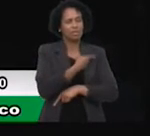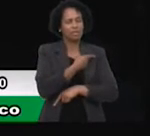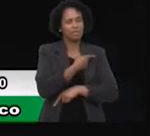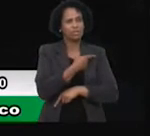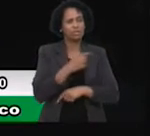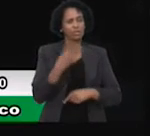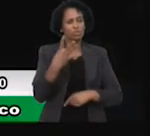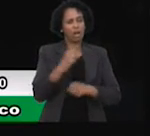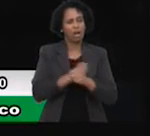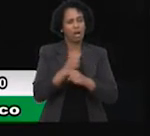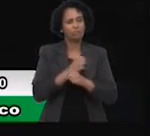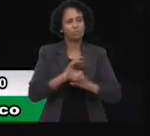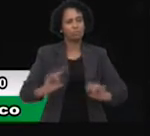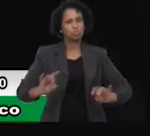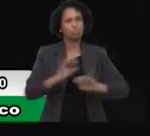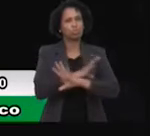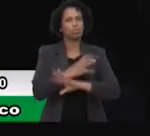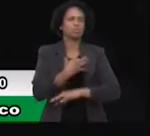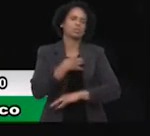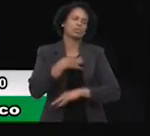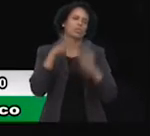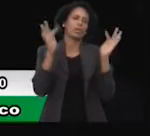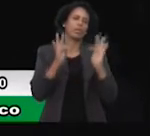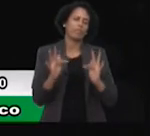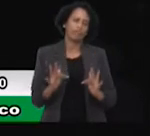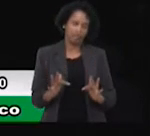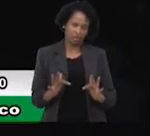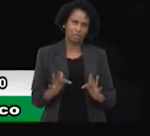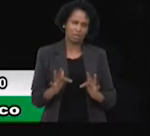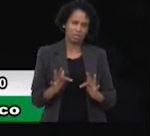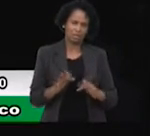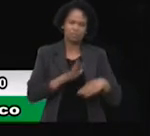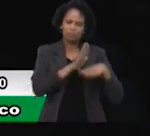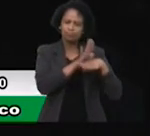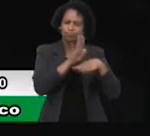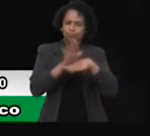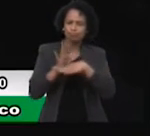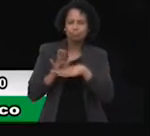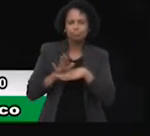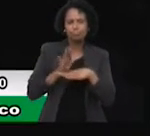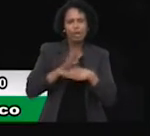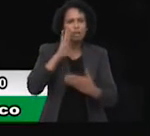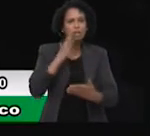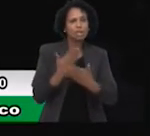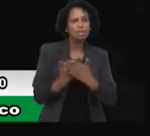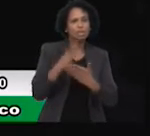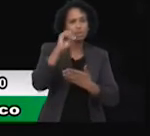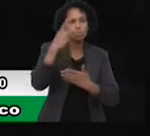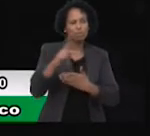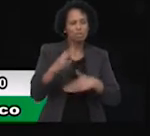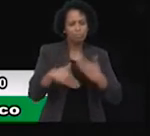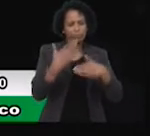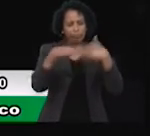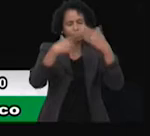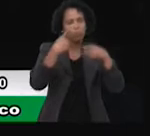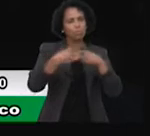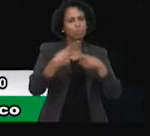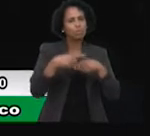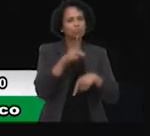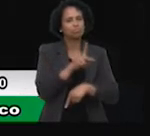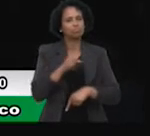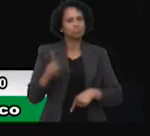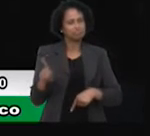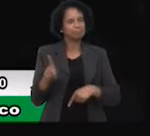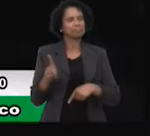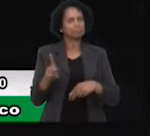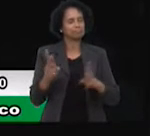nossa contribuição e continuando acreditando que Osasco vai crescer, porque vai estar em boas mãos, e a gente